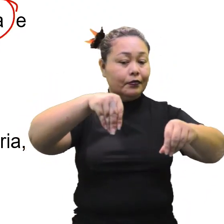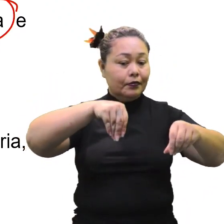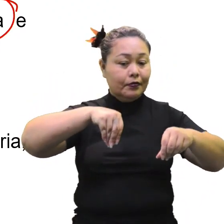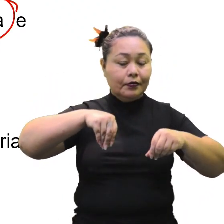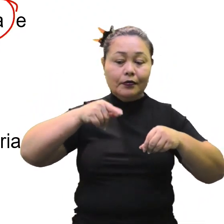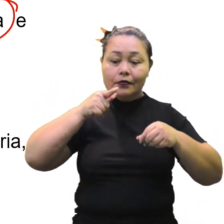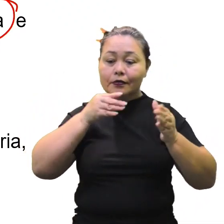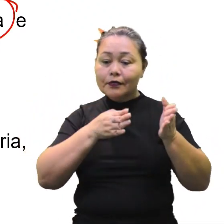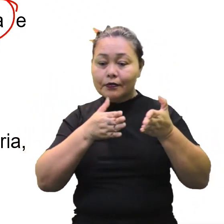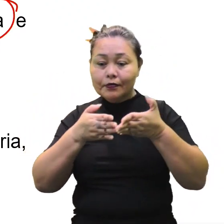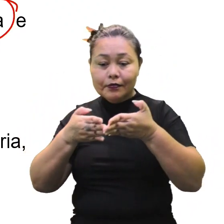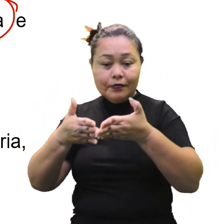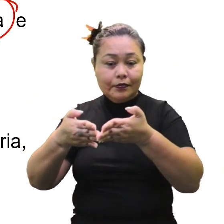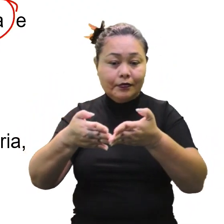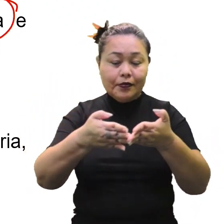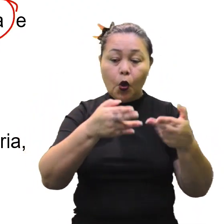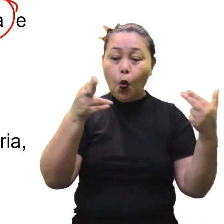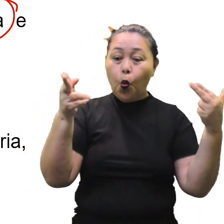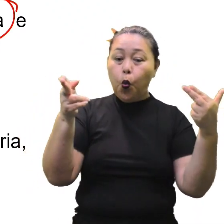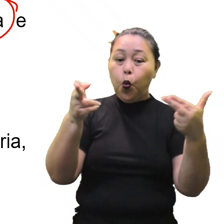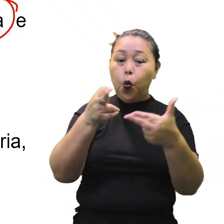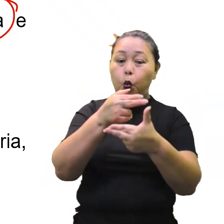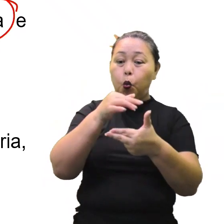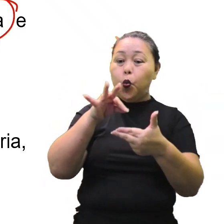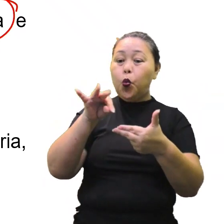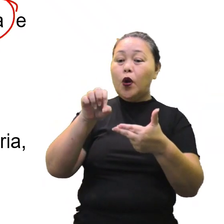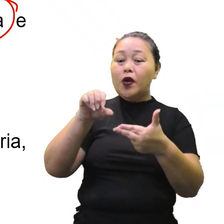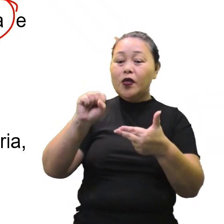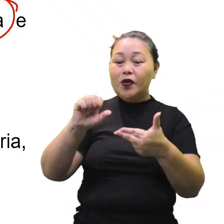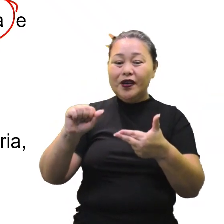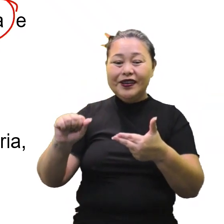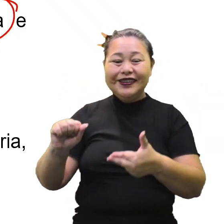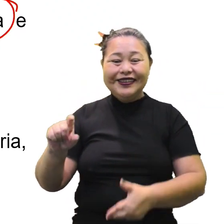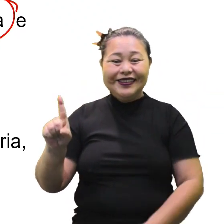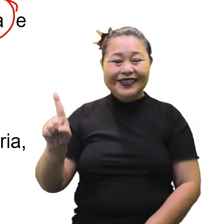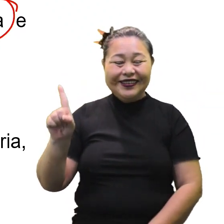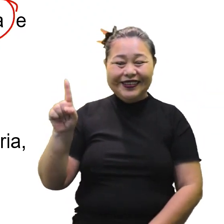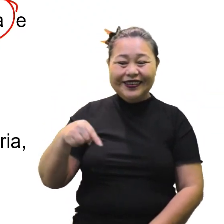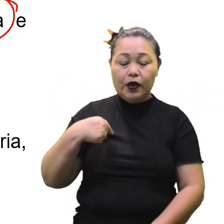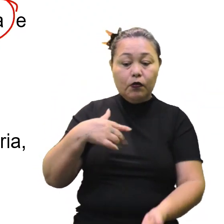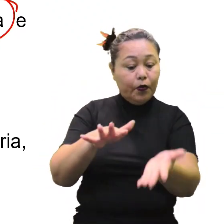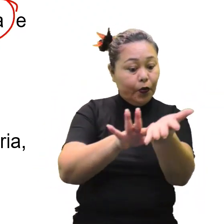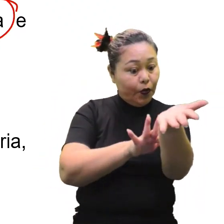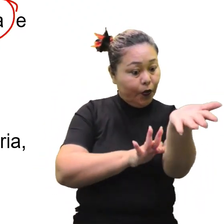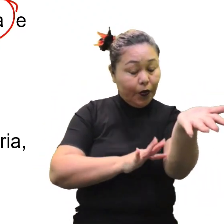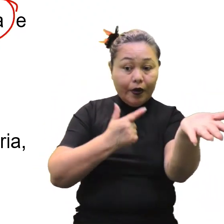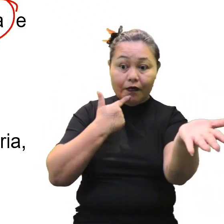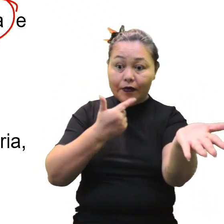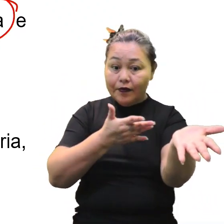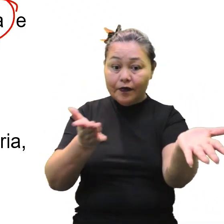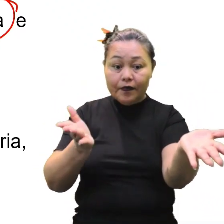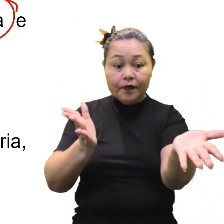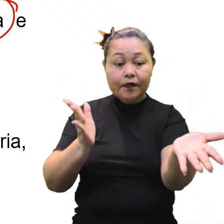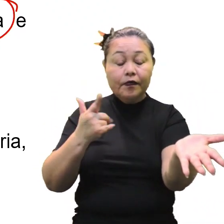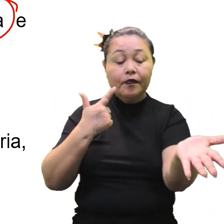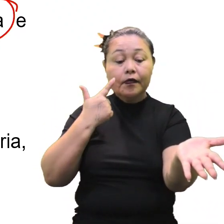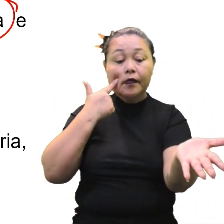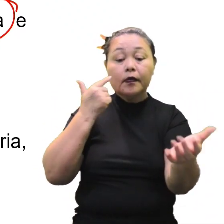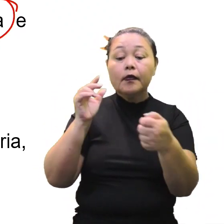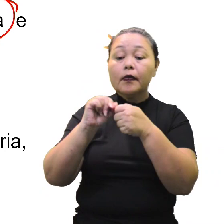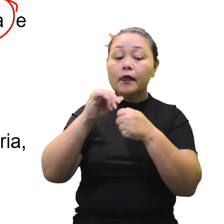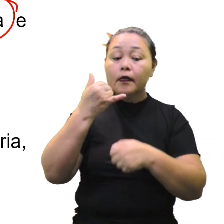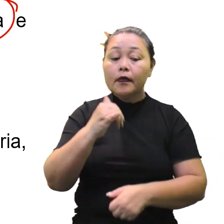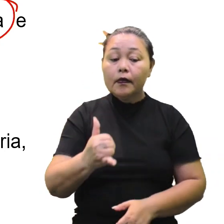terrestre, marítima e venosa. Meu Deus, essa energia é venosa. Será que a veia gera energia? Ou